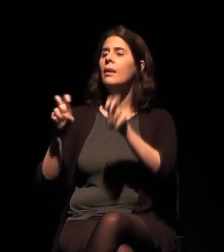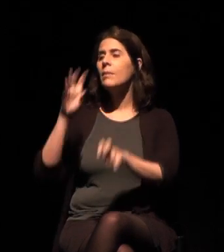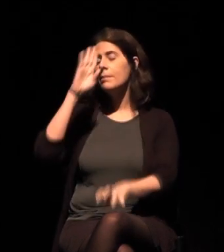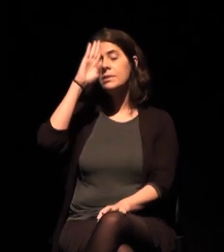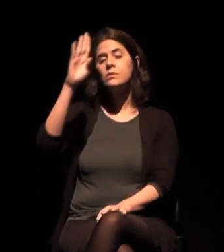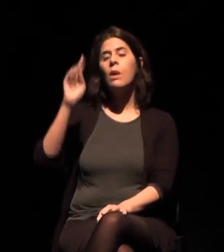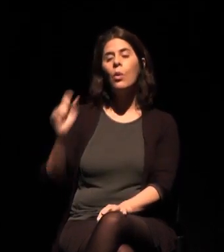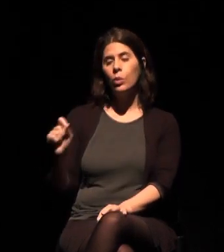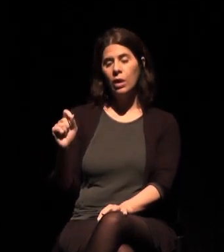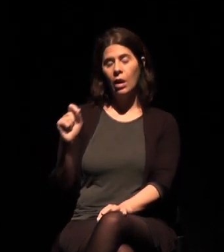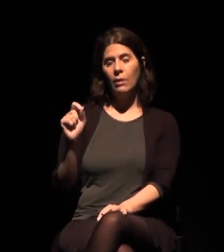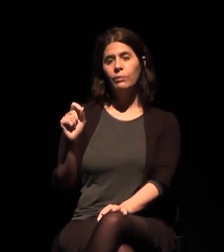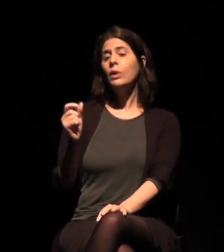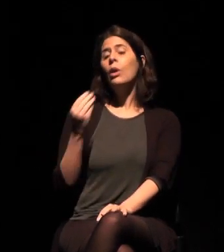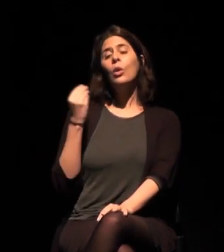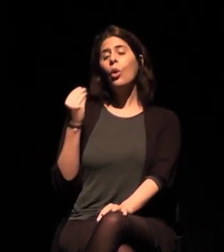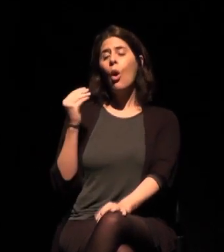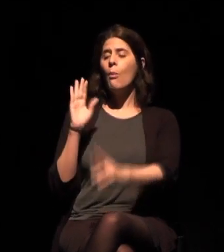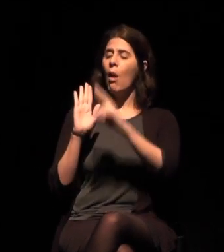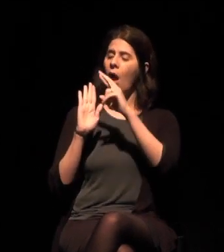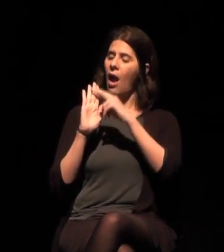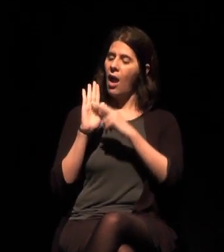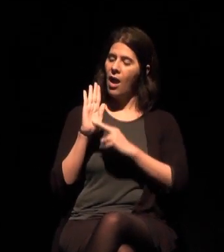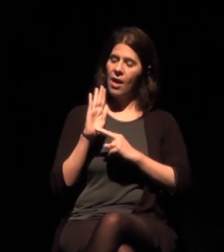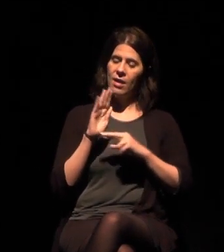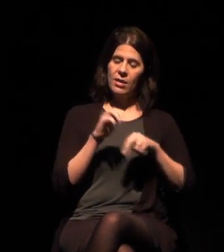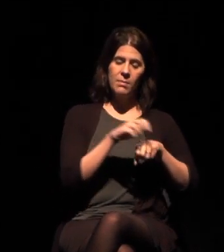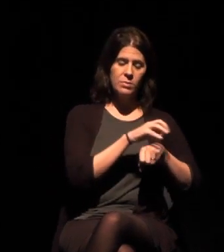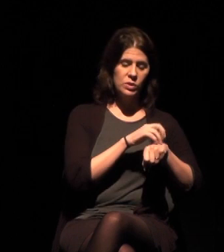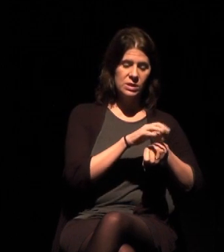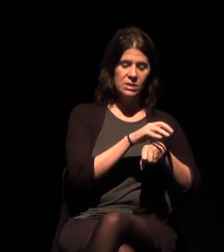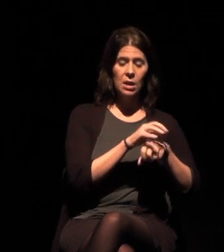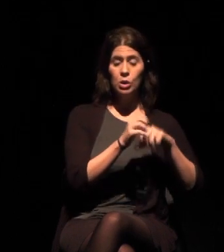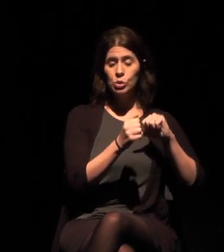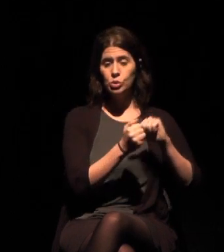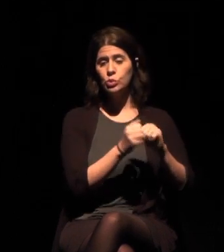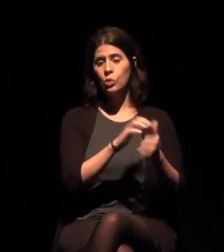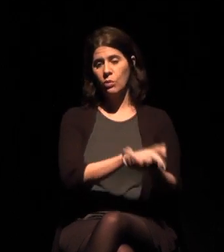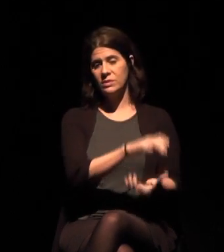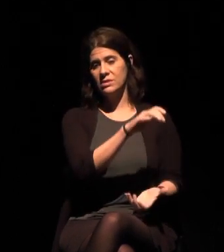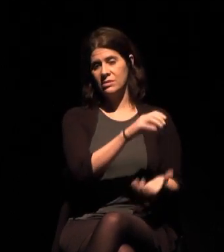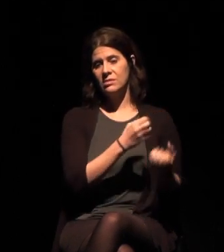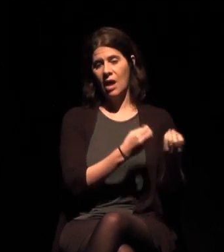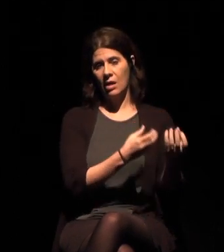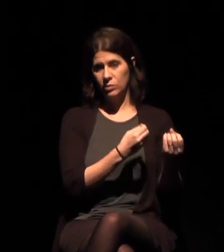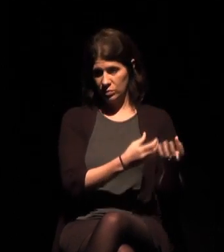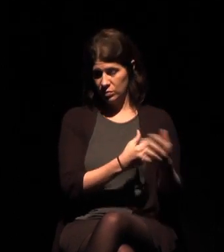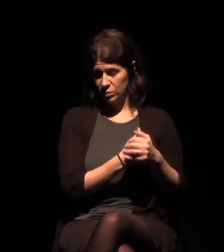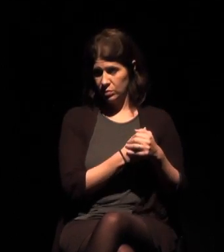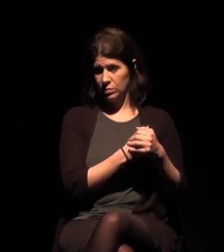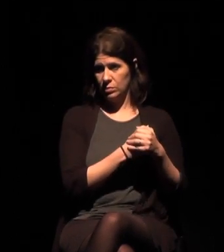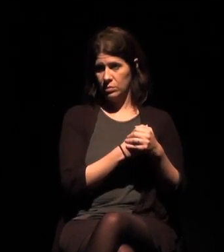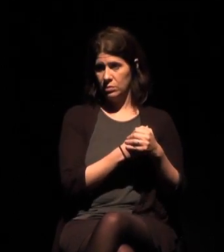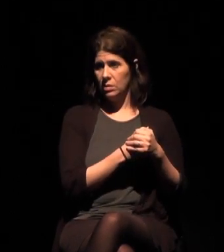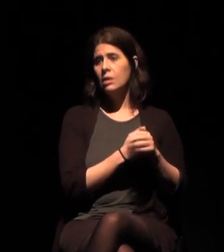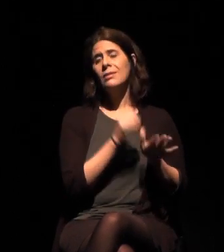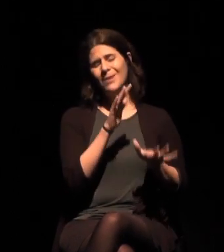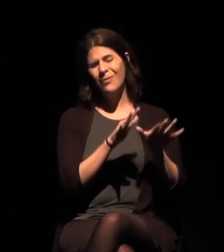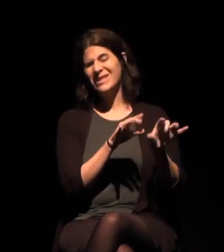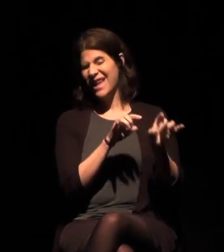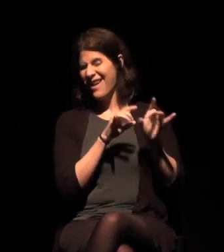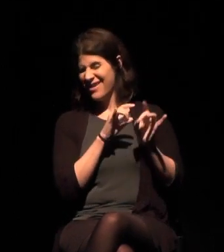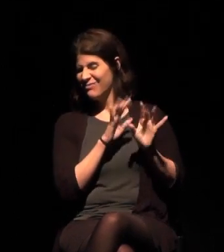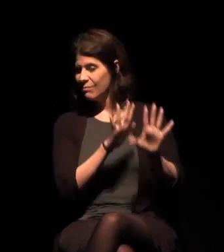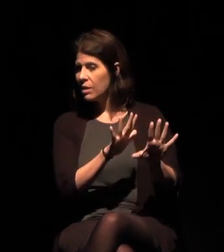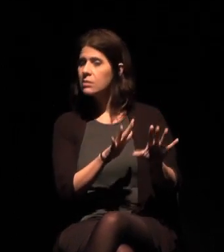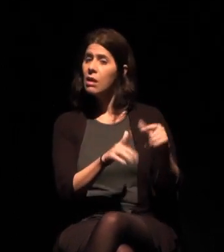processar regras nessas linguagens formais junto com os dados é e talvez seja um pouco tempo mas é